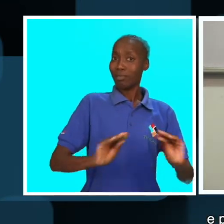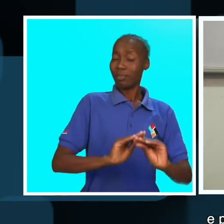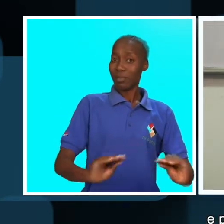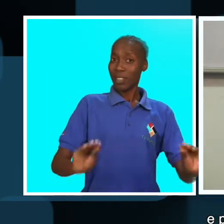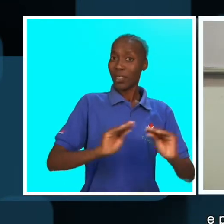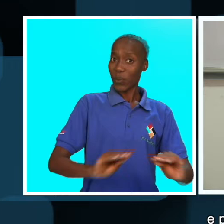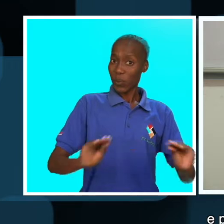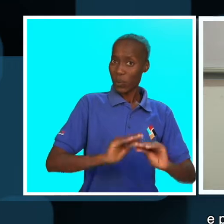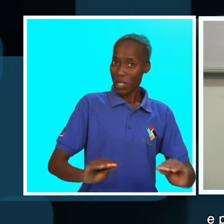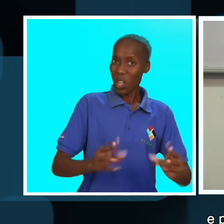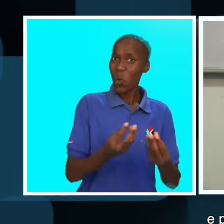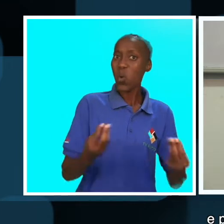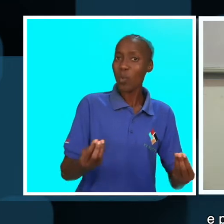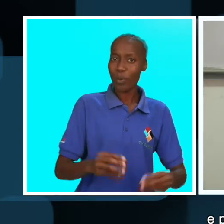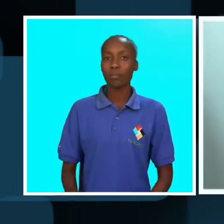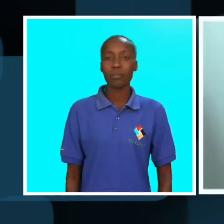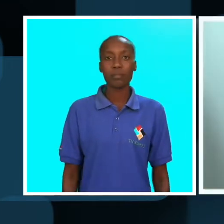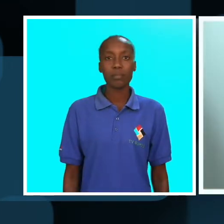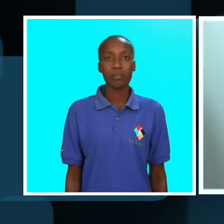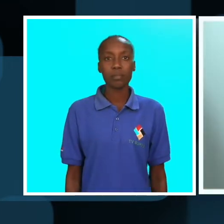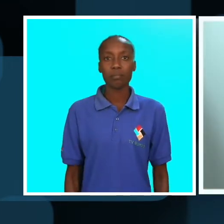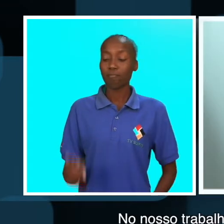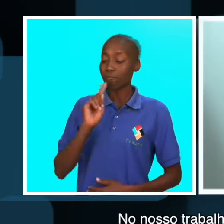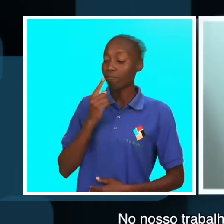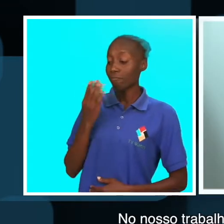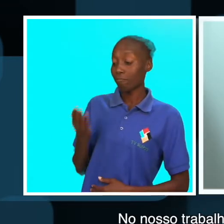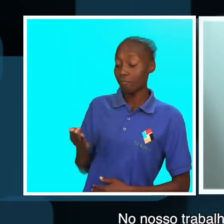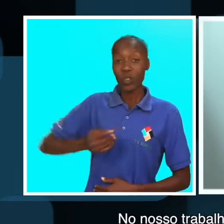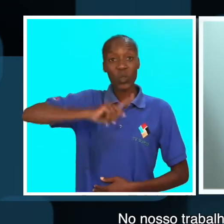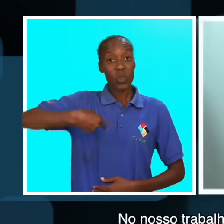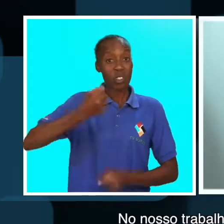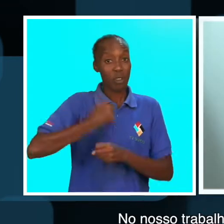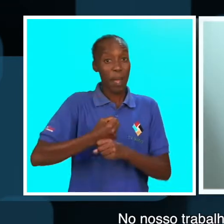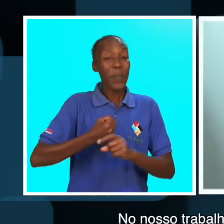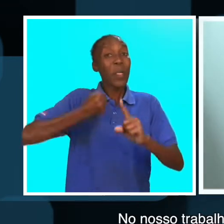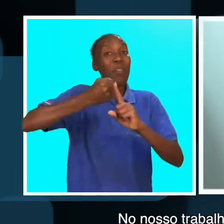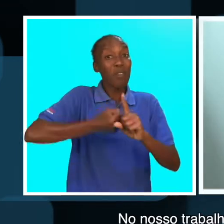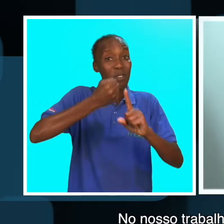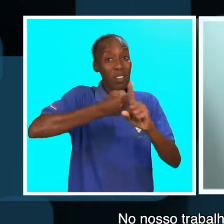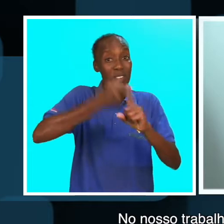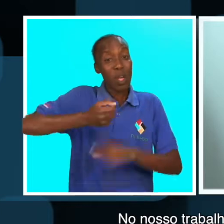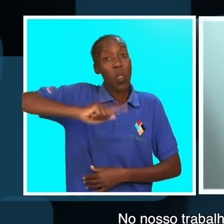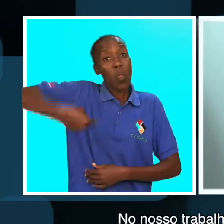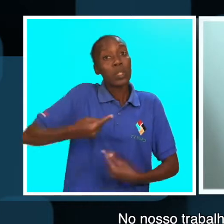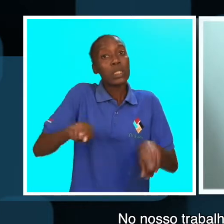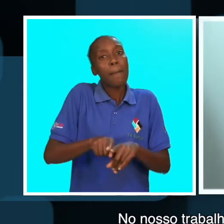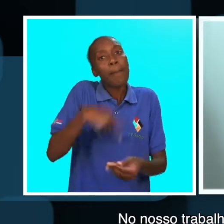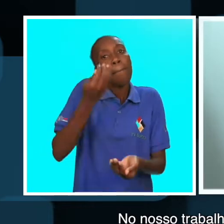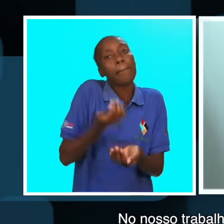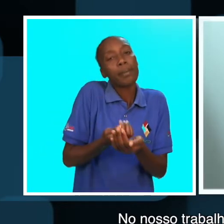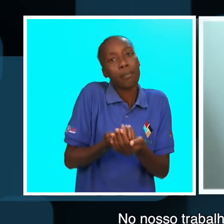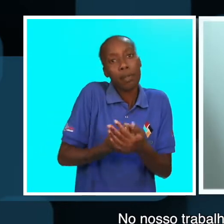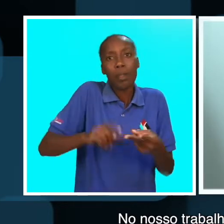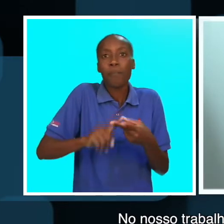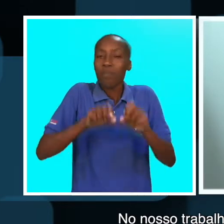para a educação No nosso trabalho da advocacia Nós também pedimos Para que